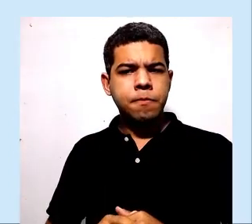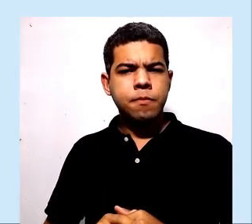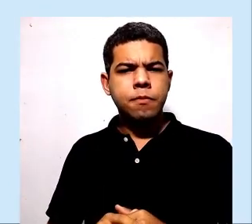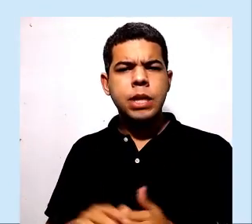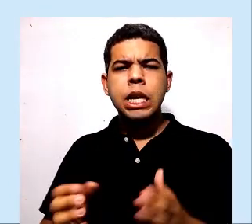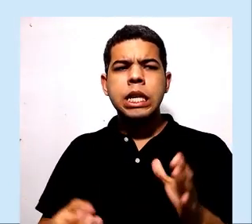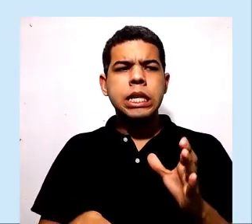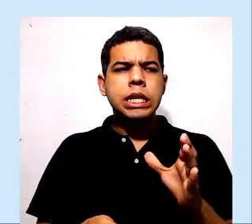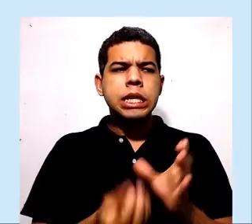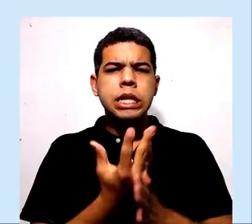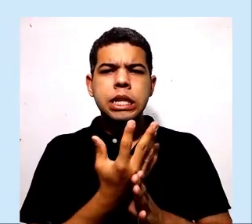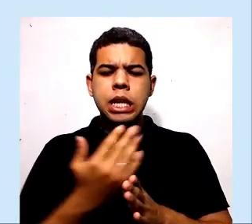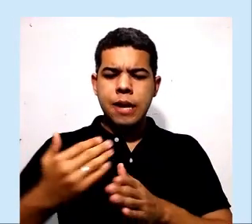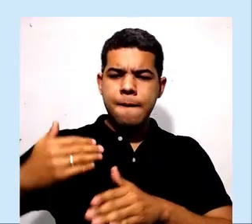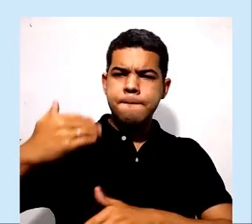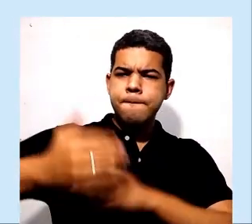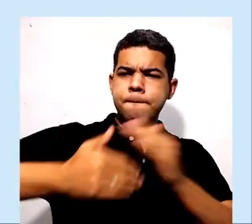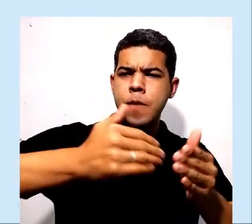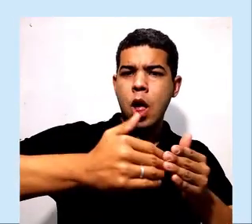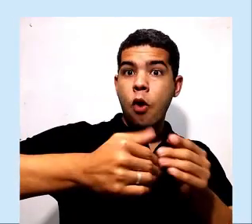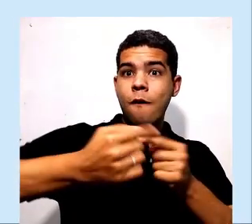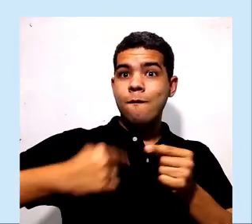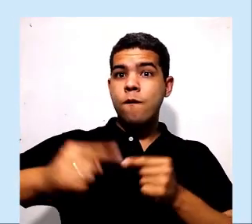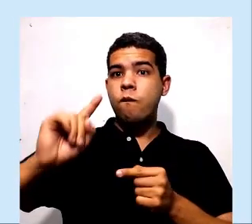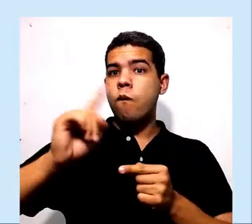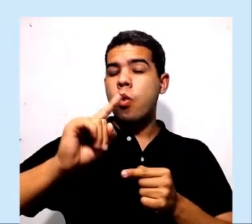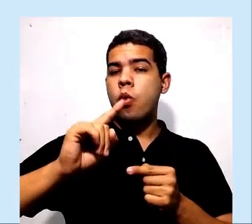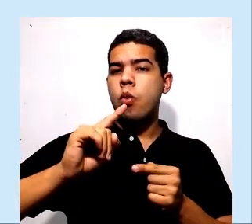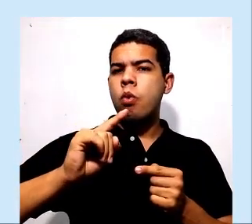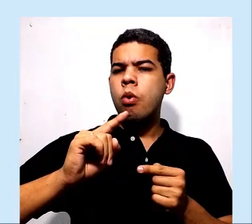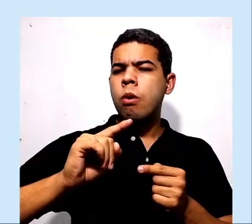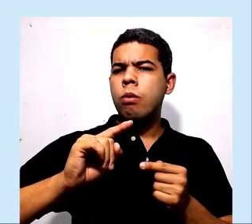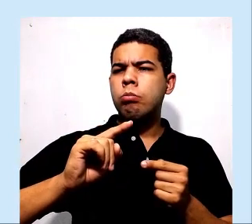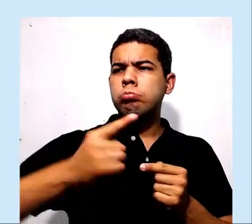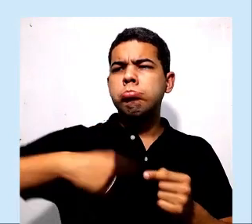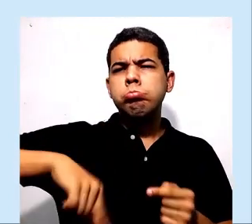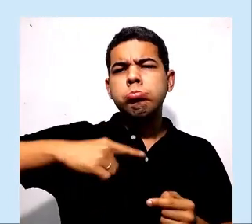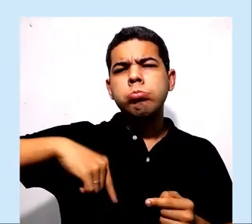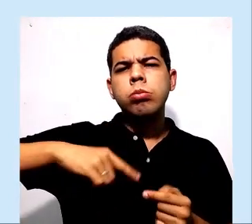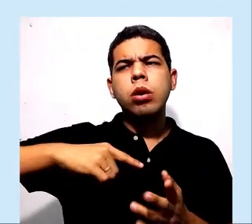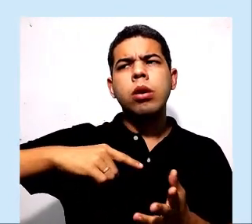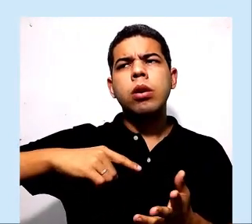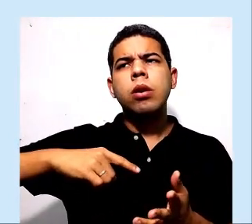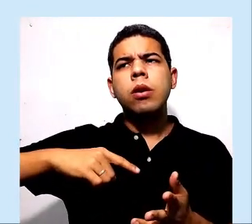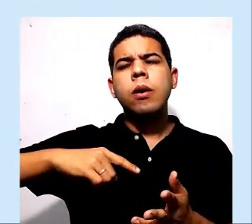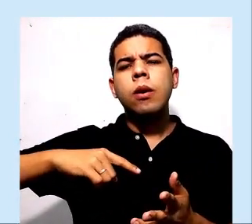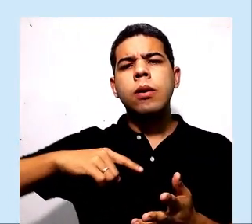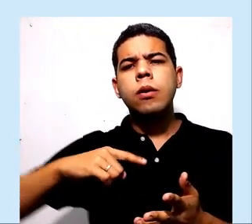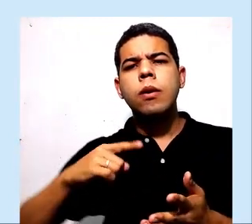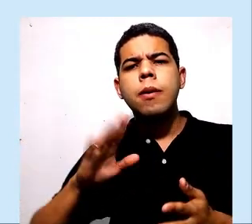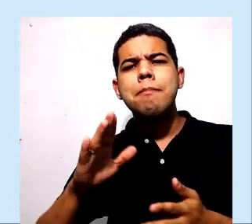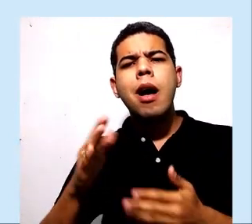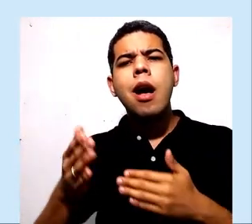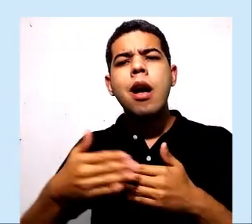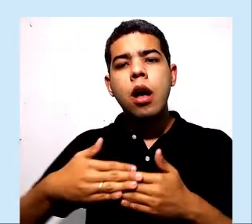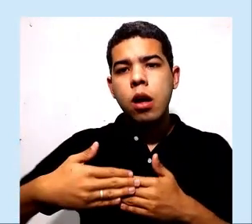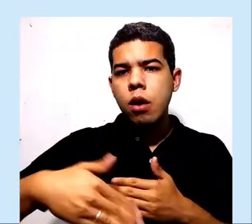Criar uma sequência não recursiva, a gente já entendeu a sequência não recursiva. E, a partir